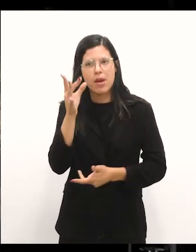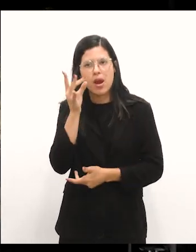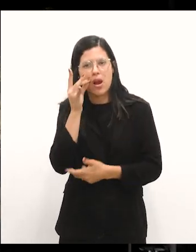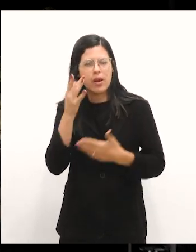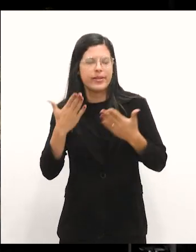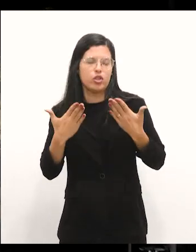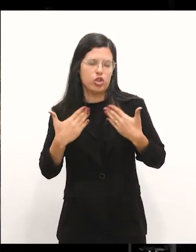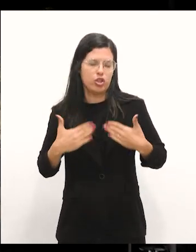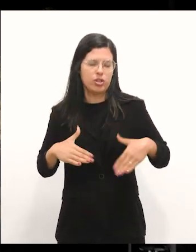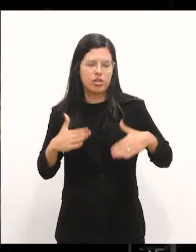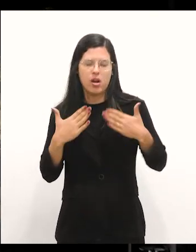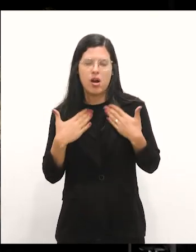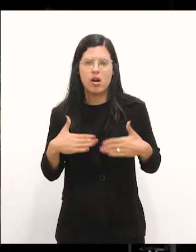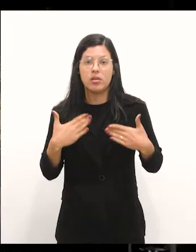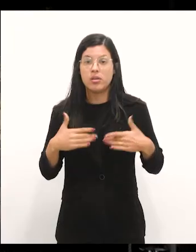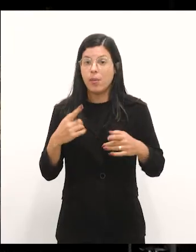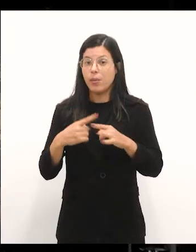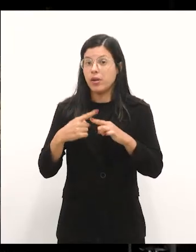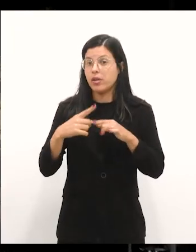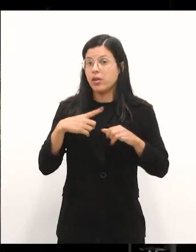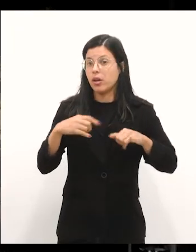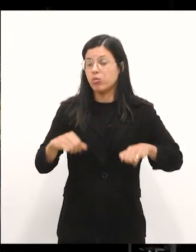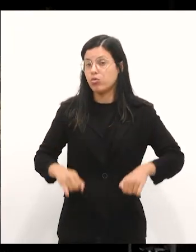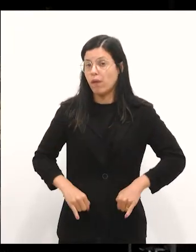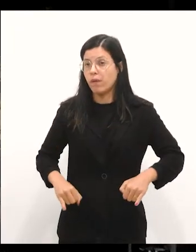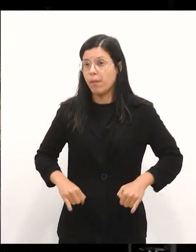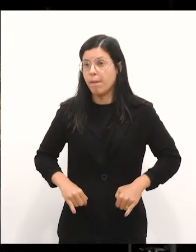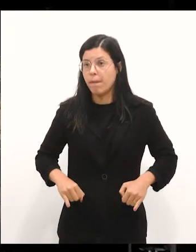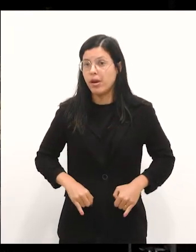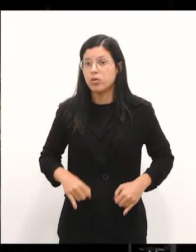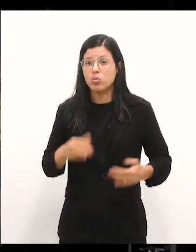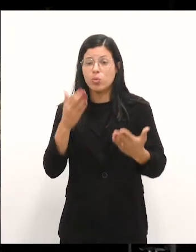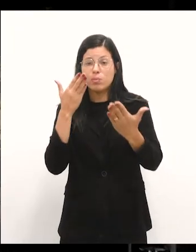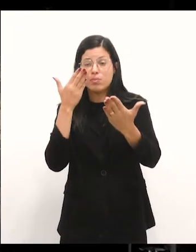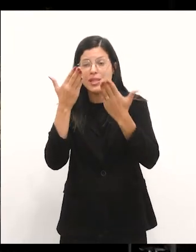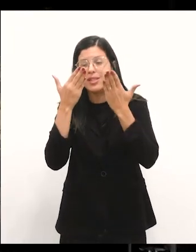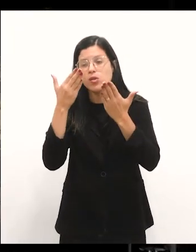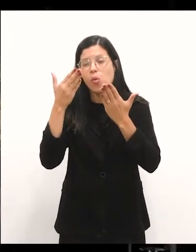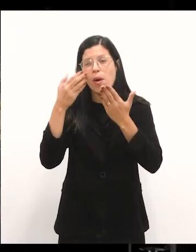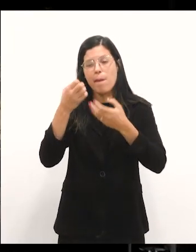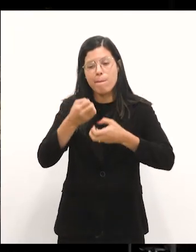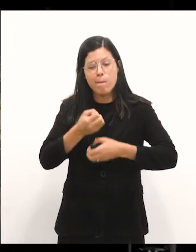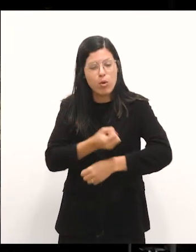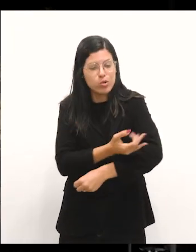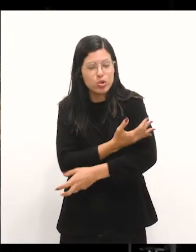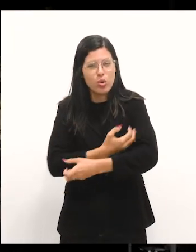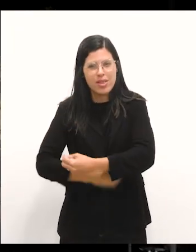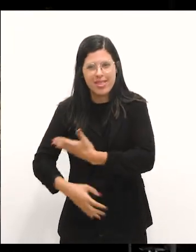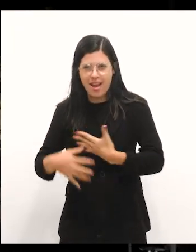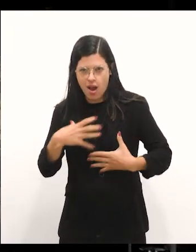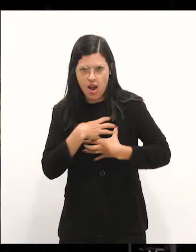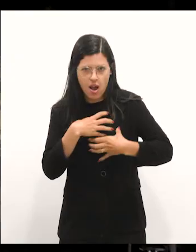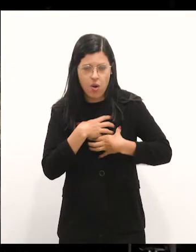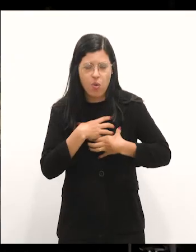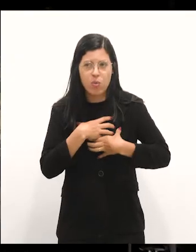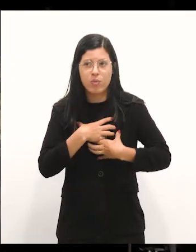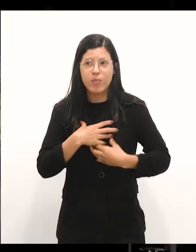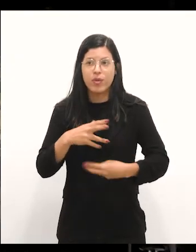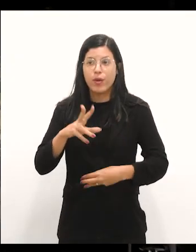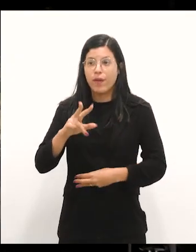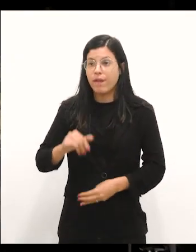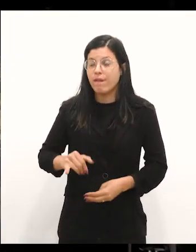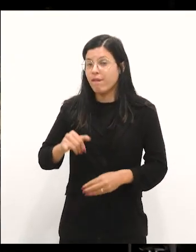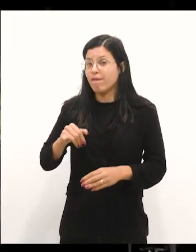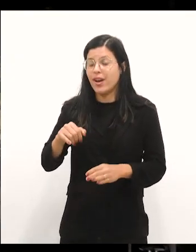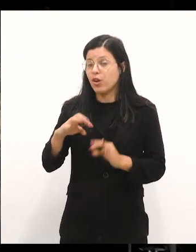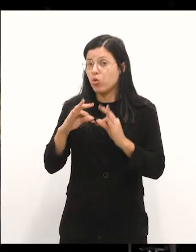que descansem, porque há um sofrimento psíquico, emocional grande, e essa carga emocional vai